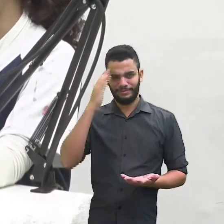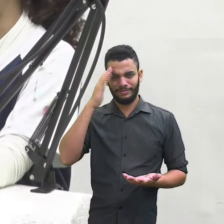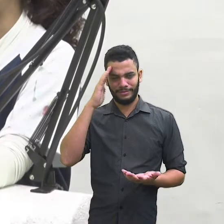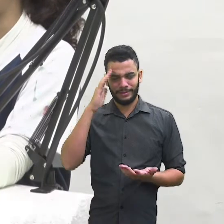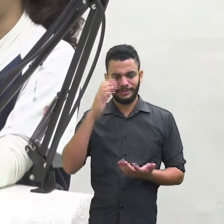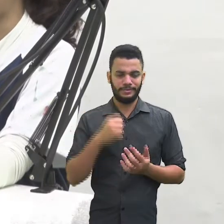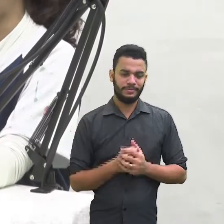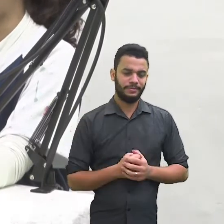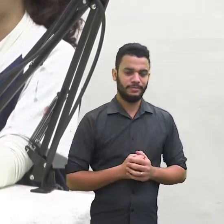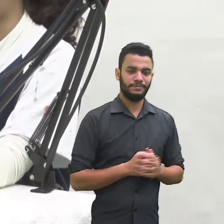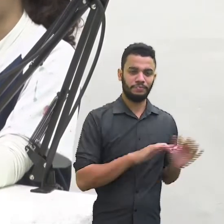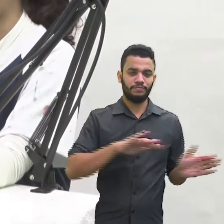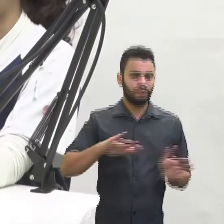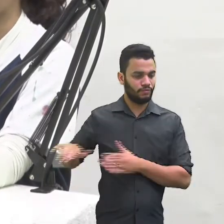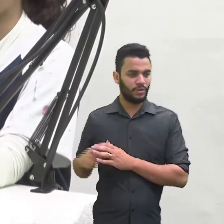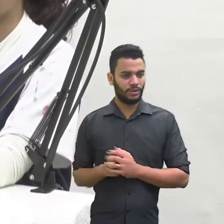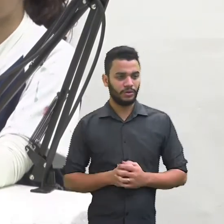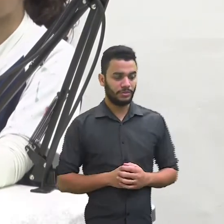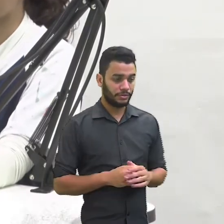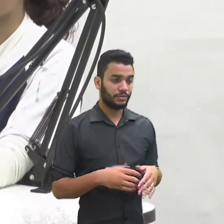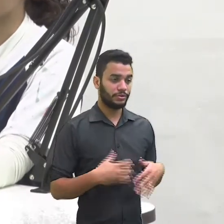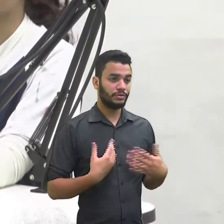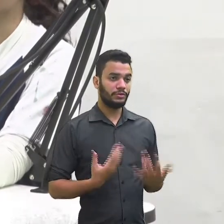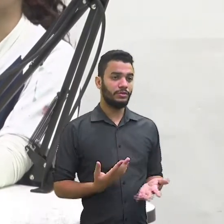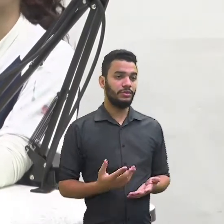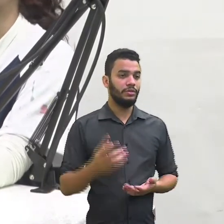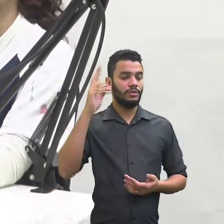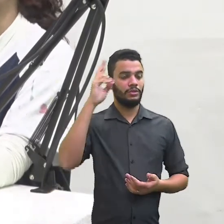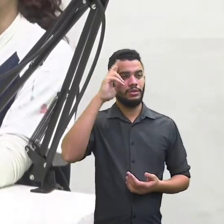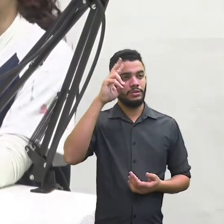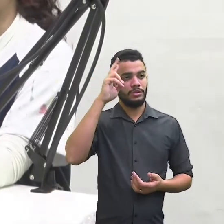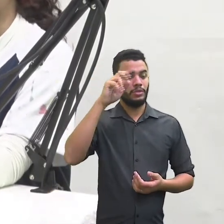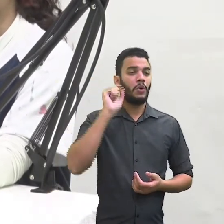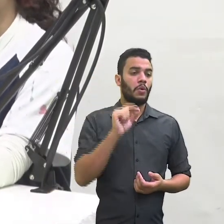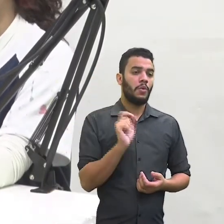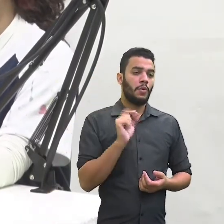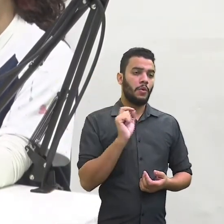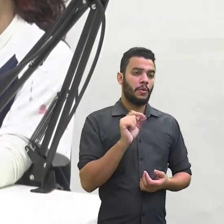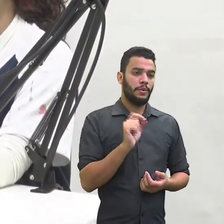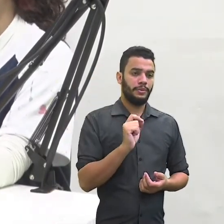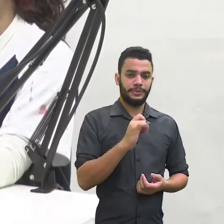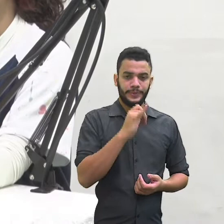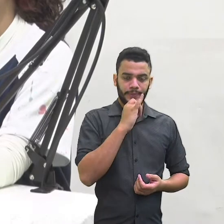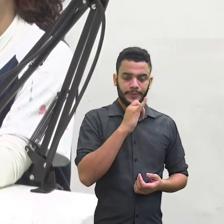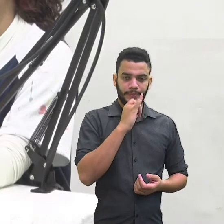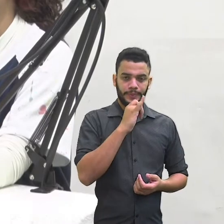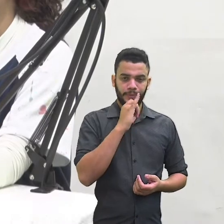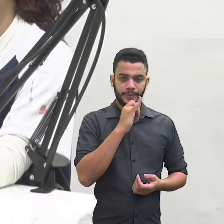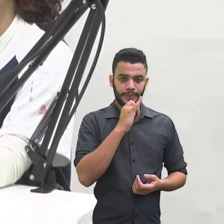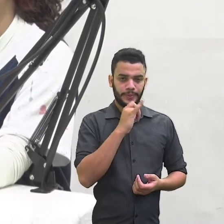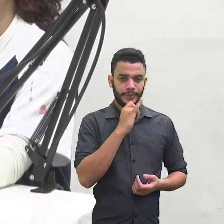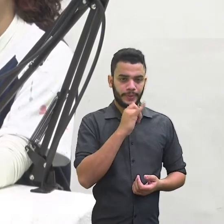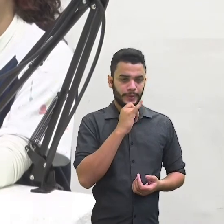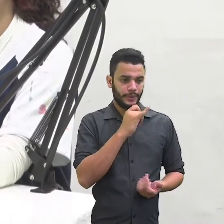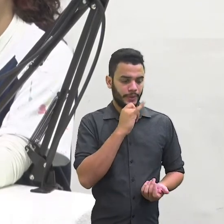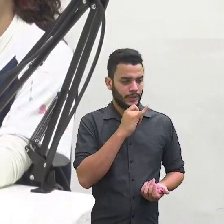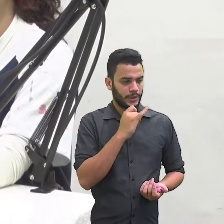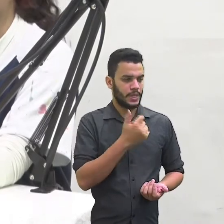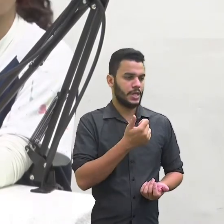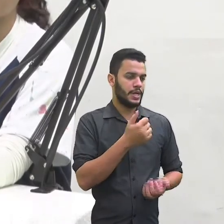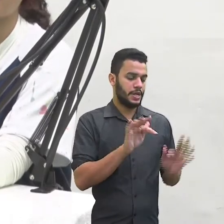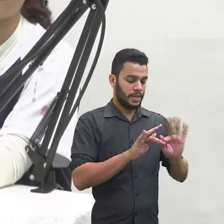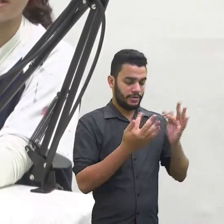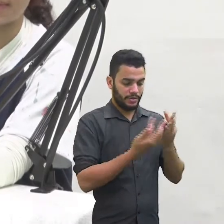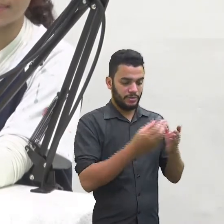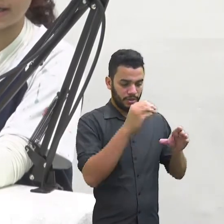sobre o que o pastor falou de os pais darem exemplos, eu acho que é uma coisa assim, que os